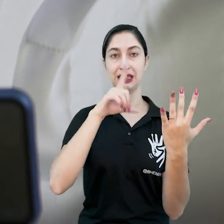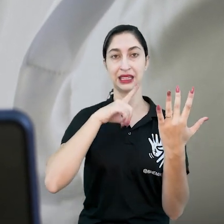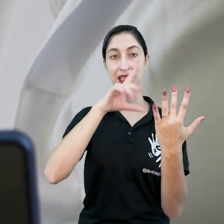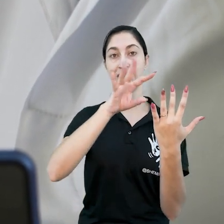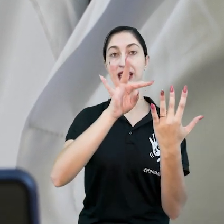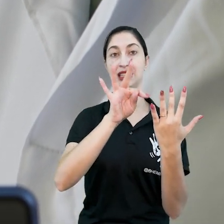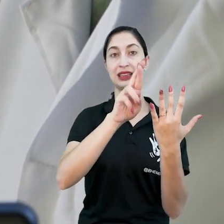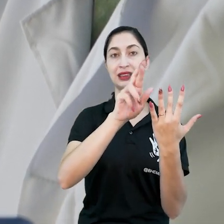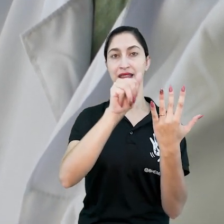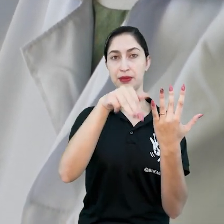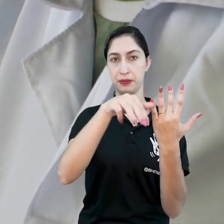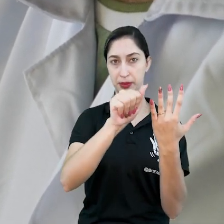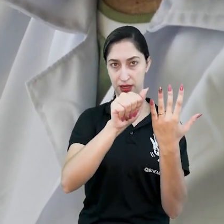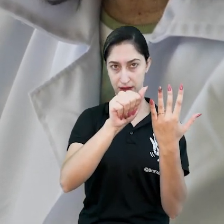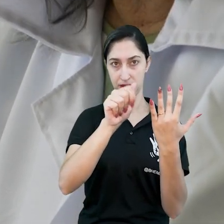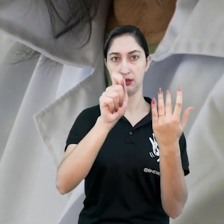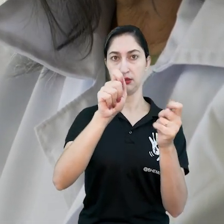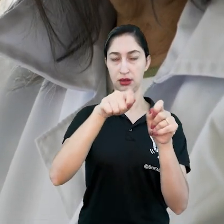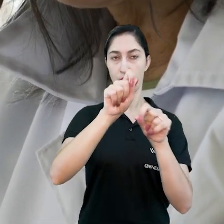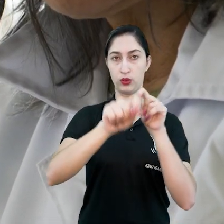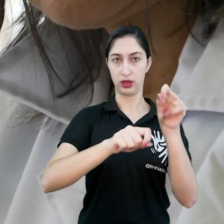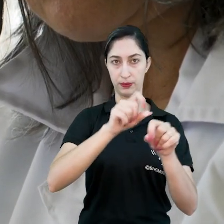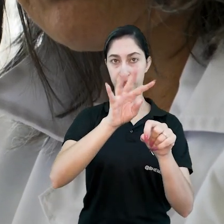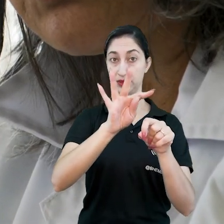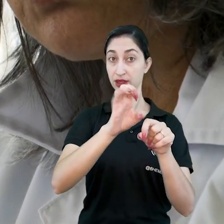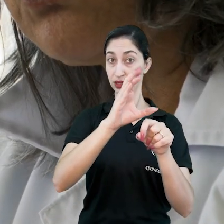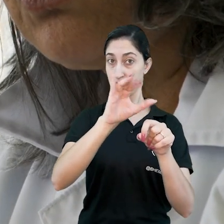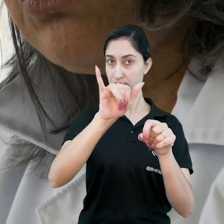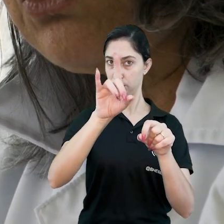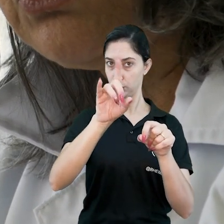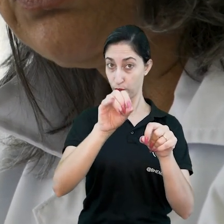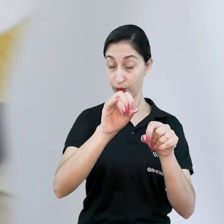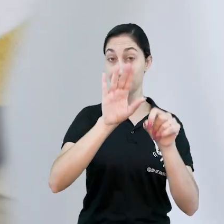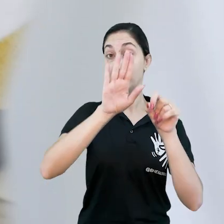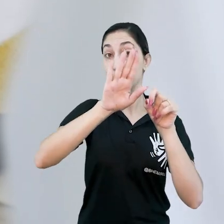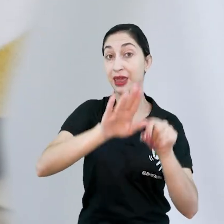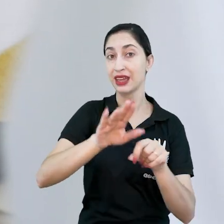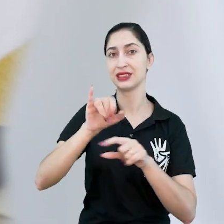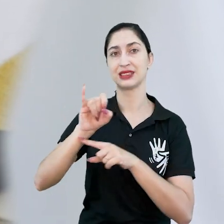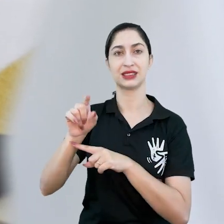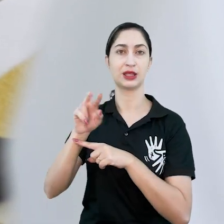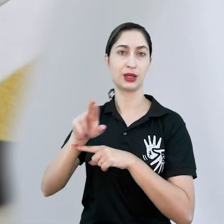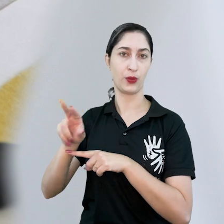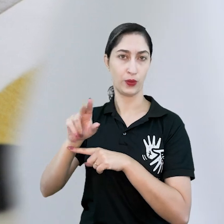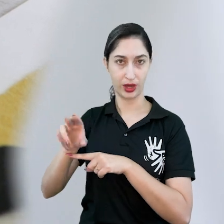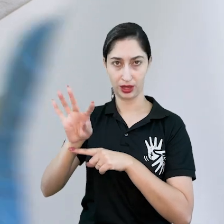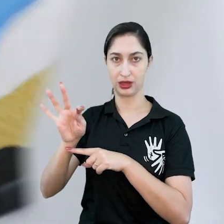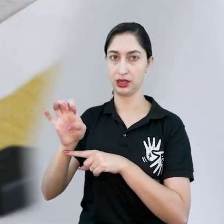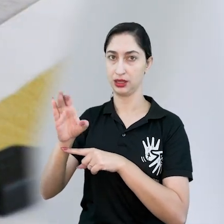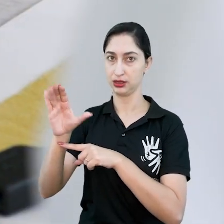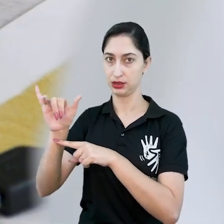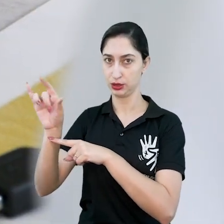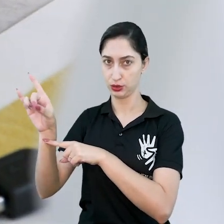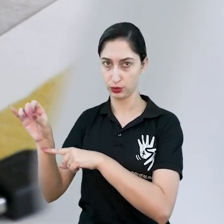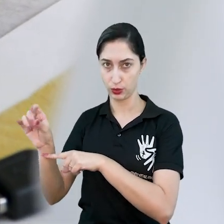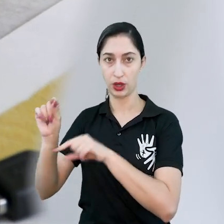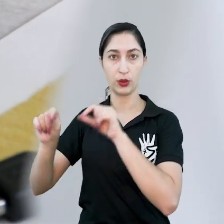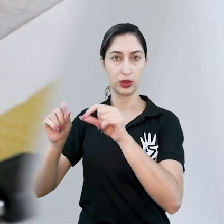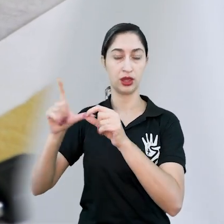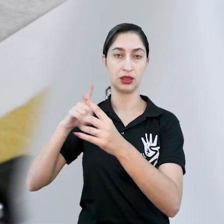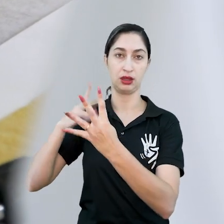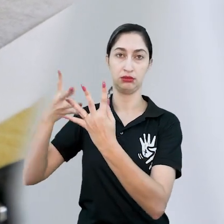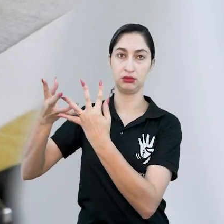de trama e faz a configuração de um tecido. O tecido não tecido, ele é um monte de fibra misturada e